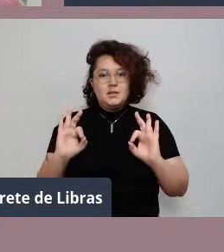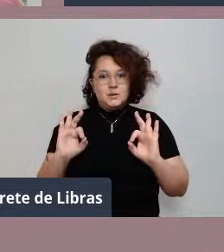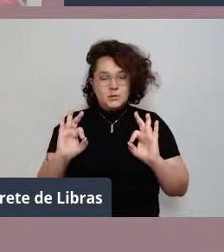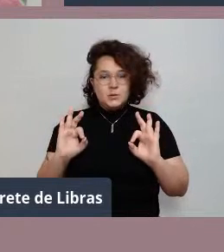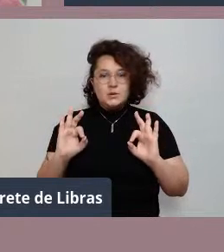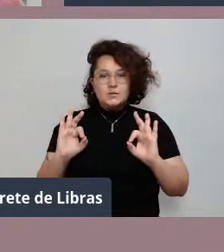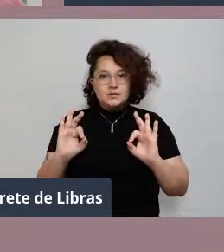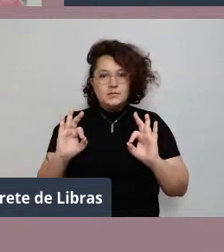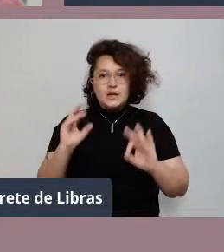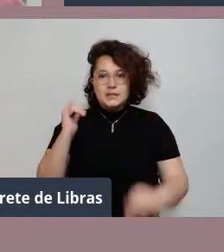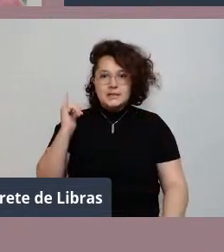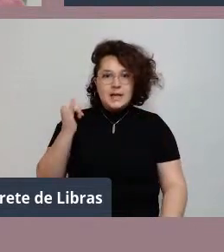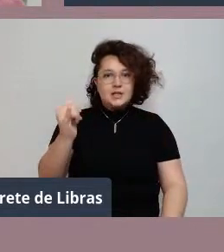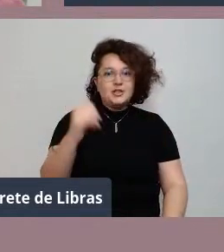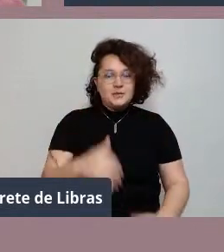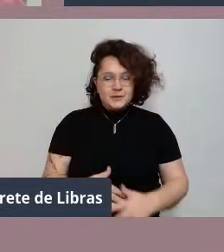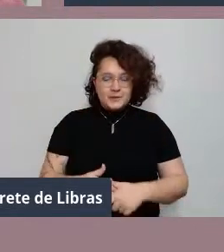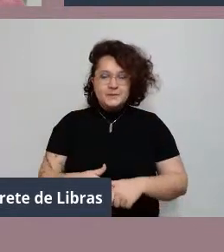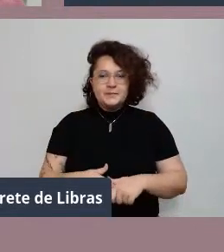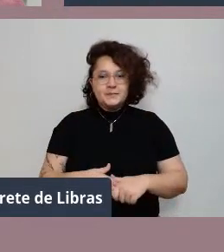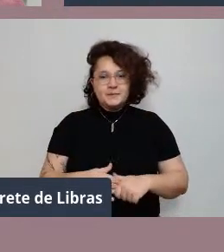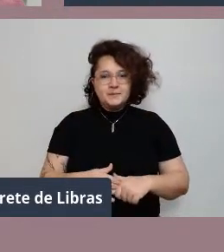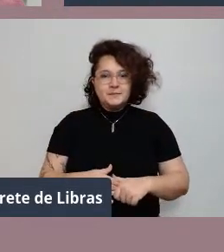a narrativa.